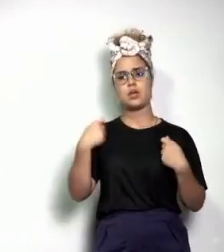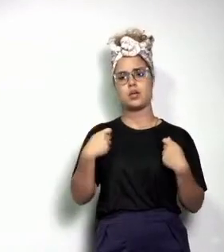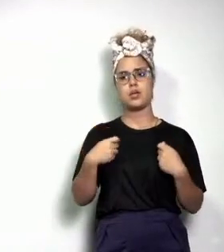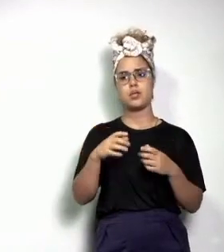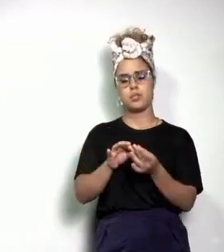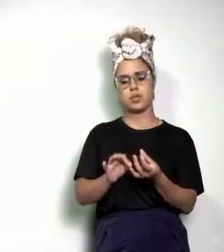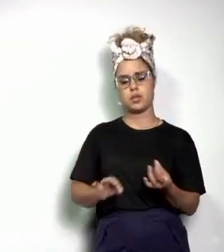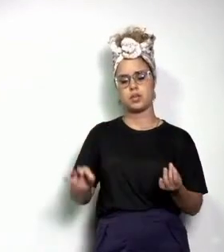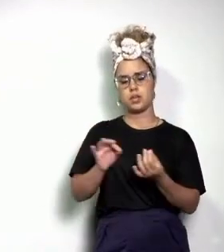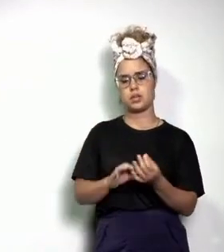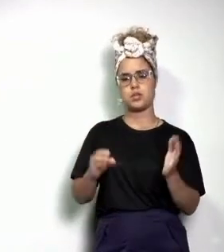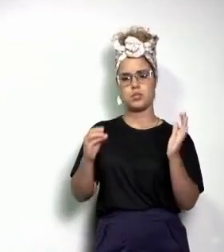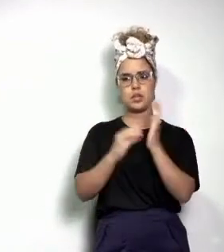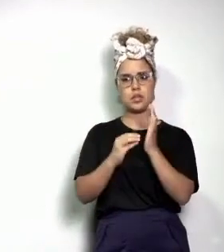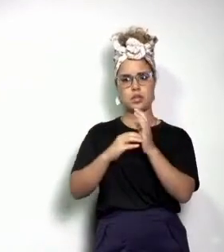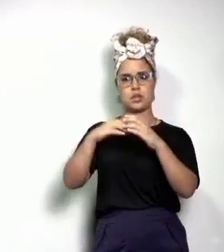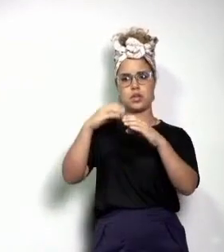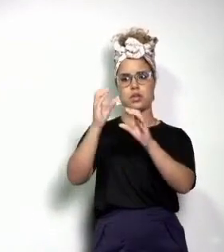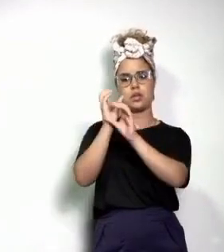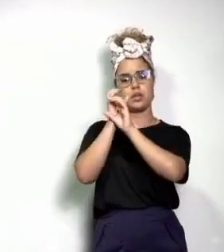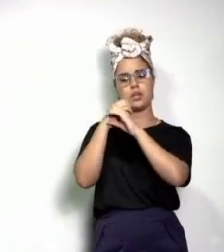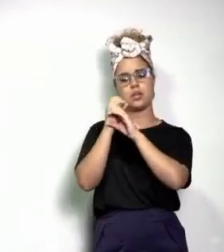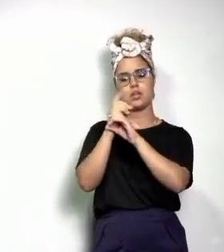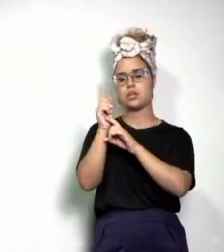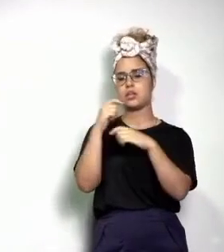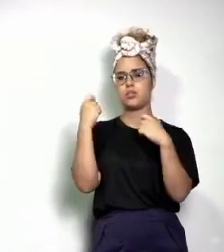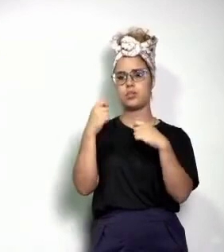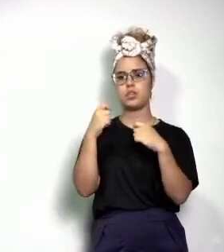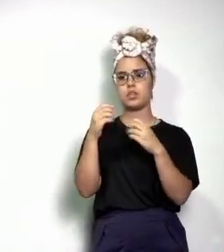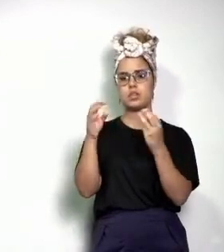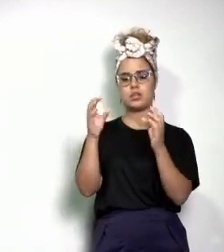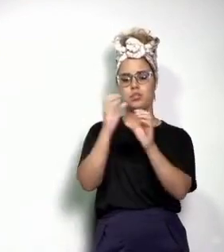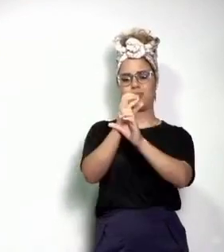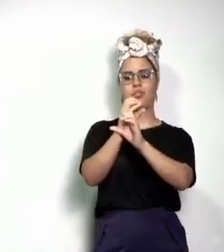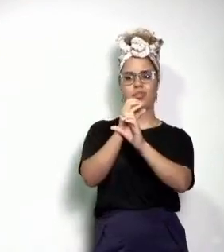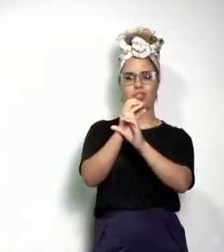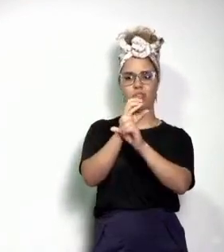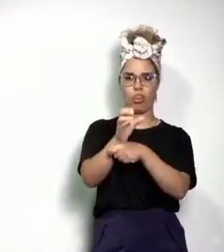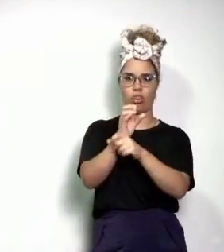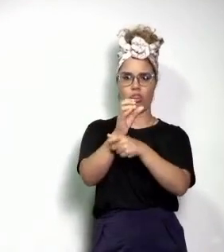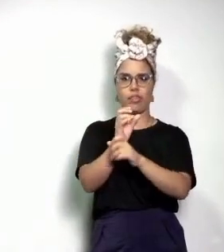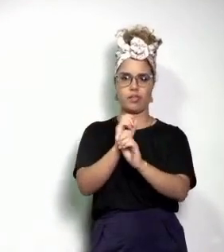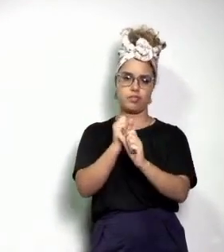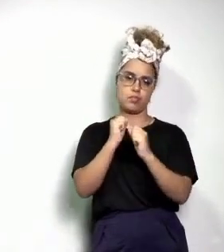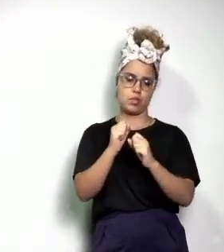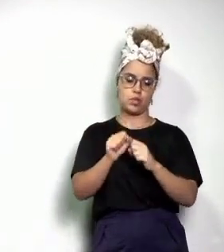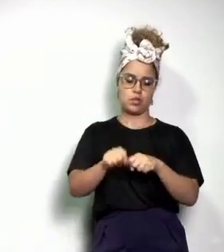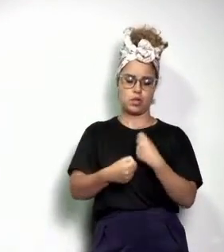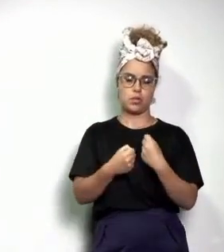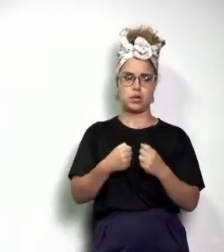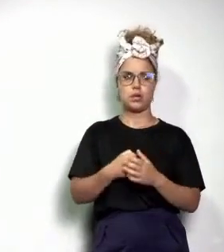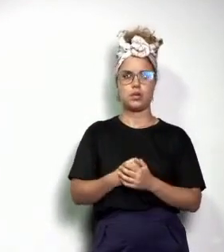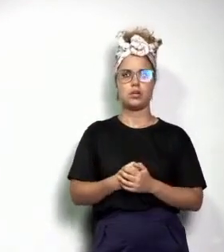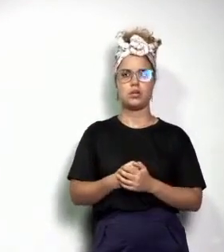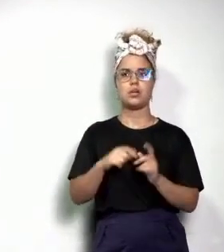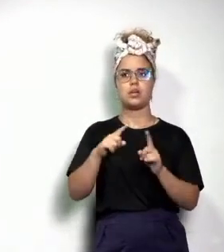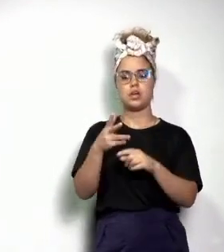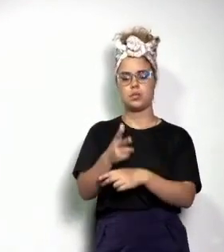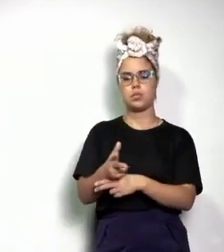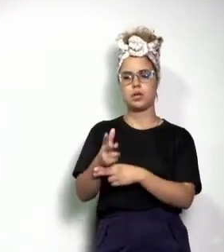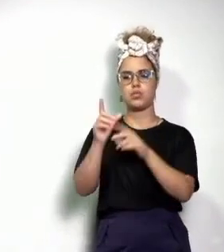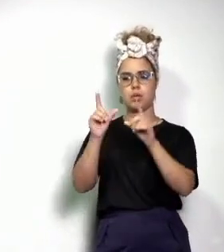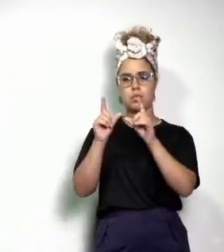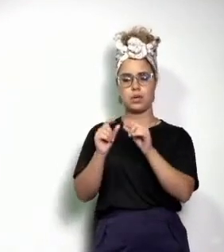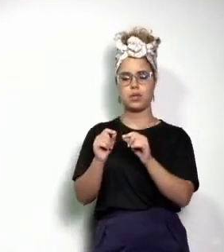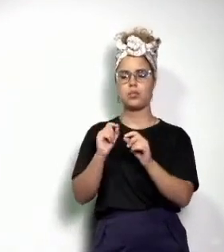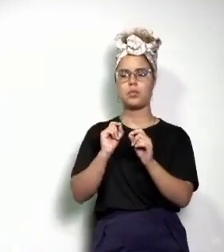cabos, baterias e lente, que também não precisa ficar forçando o bocal. E aí a gente deixa ela uma câmera mais compacta